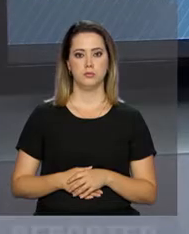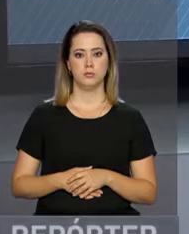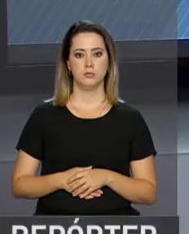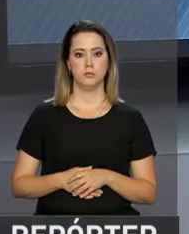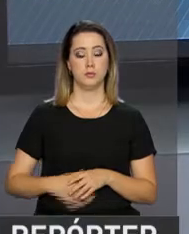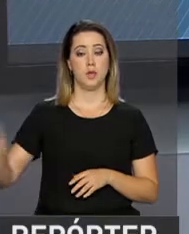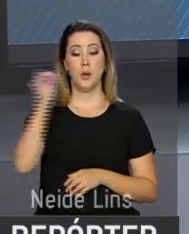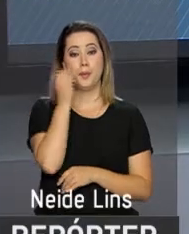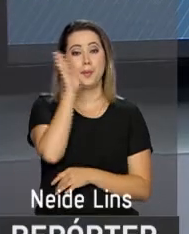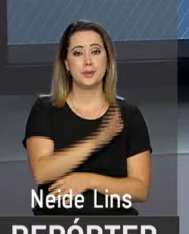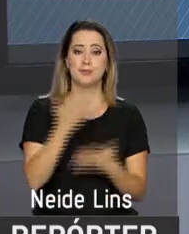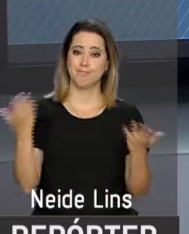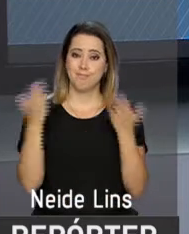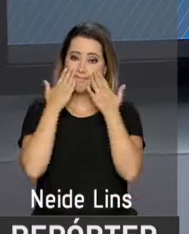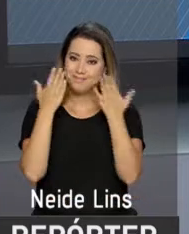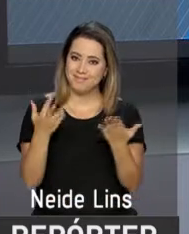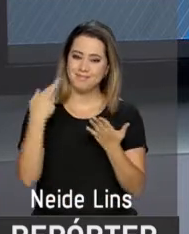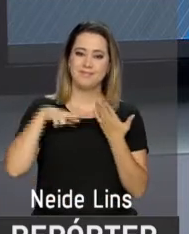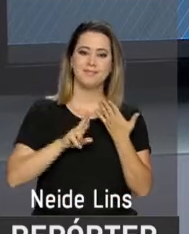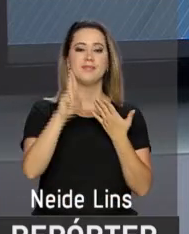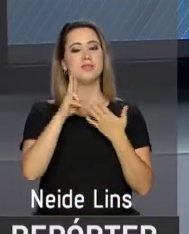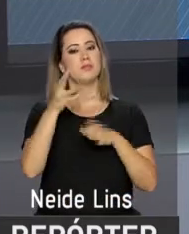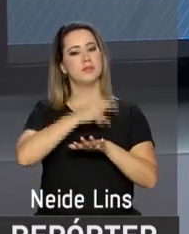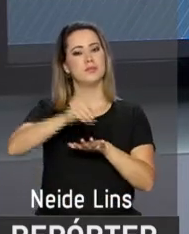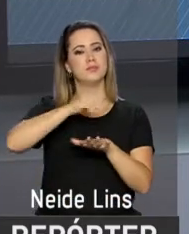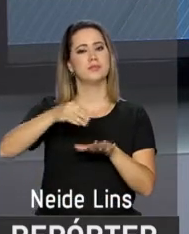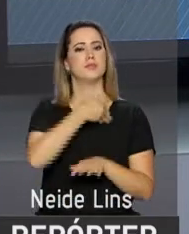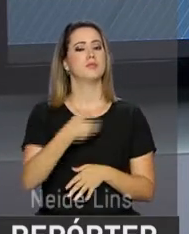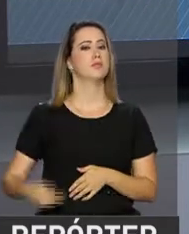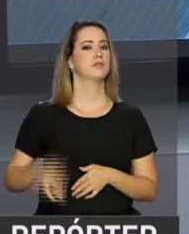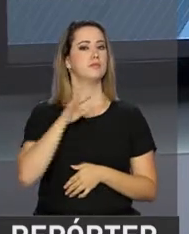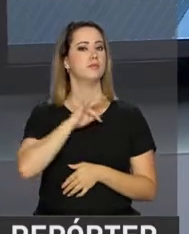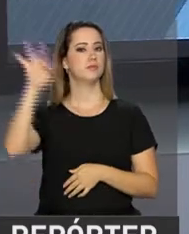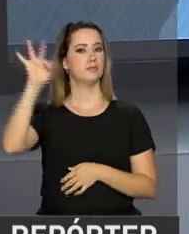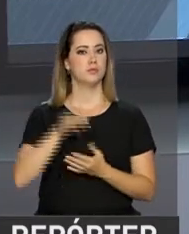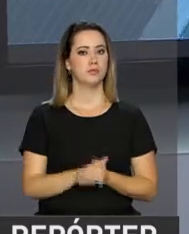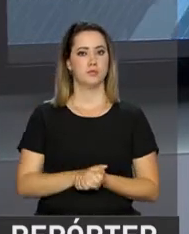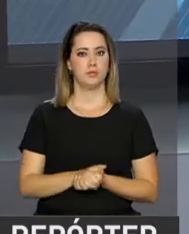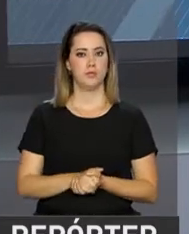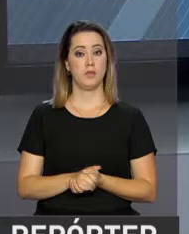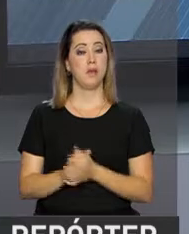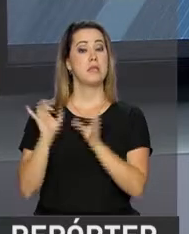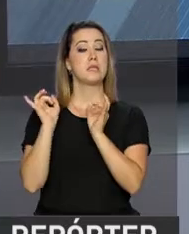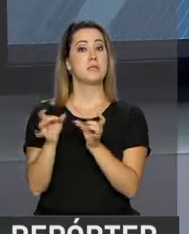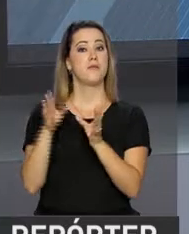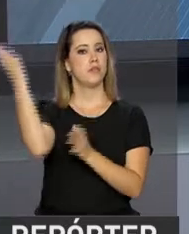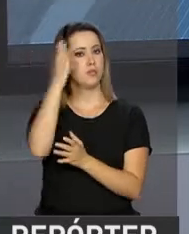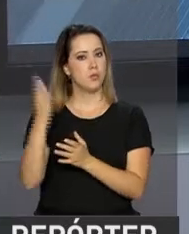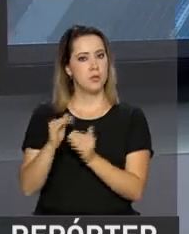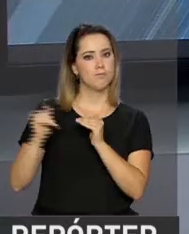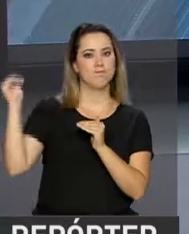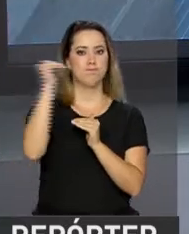olá boa tarde no ar mais uma edição do repórter nbr com as notícias do governo federal as exportações brasileiras